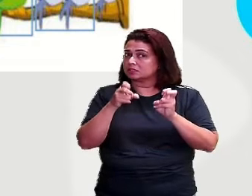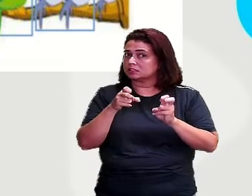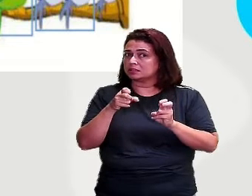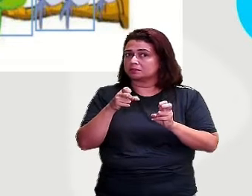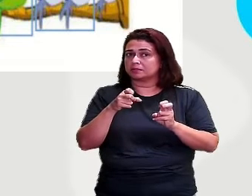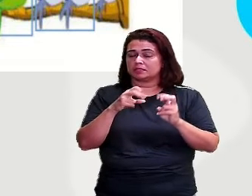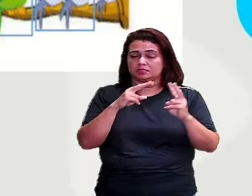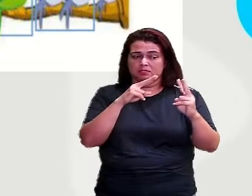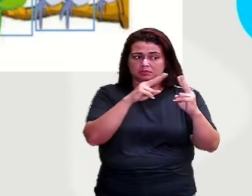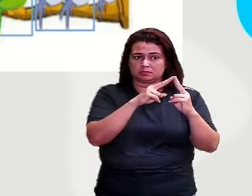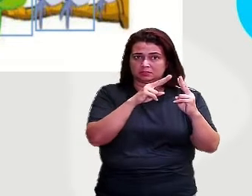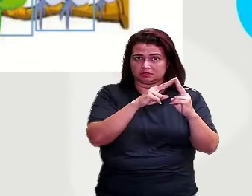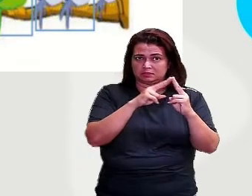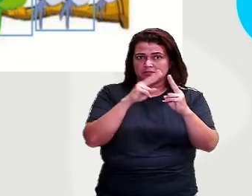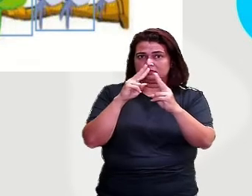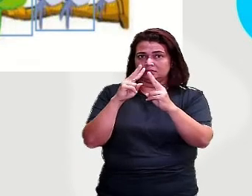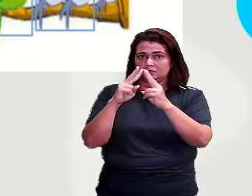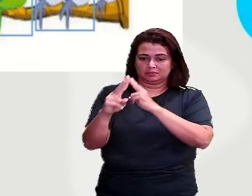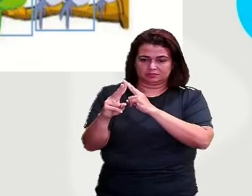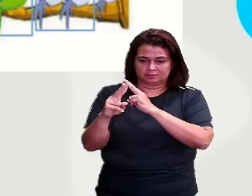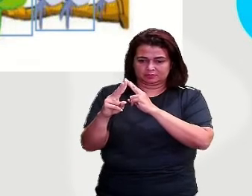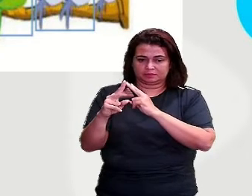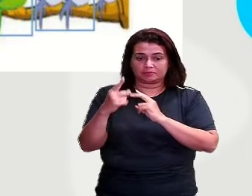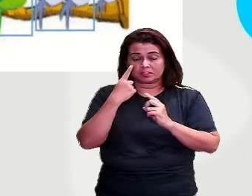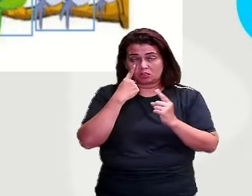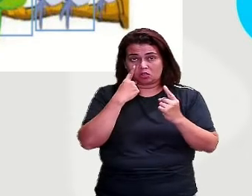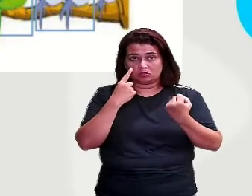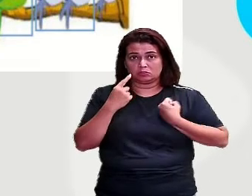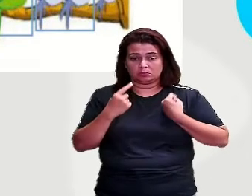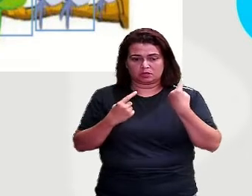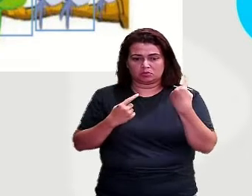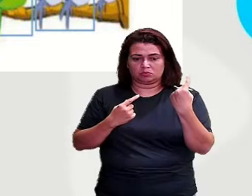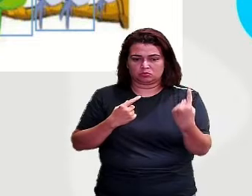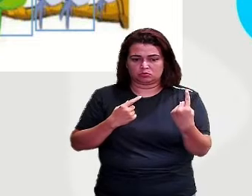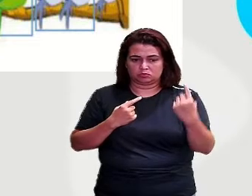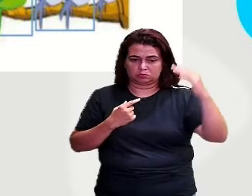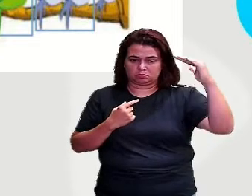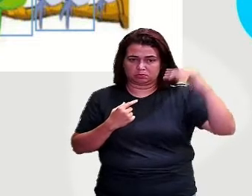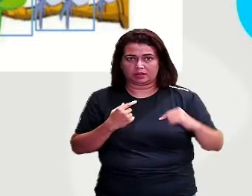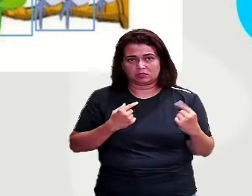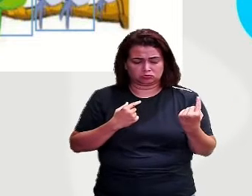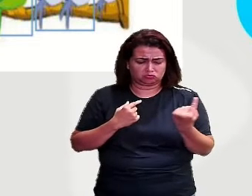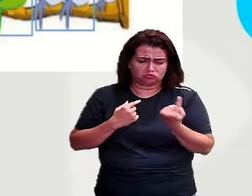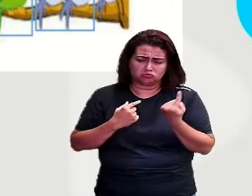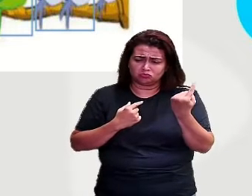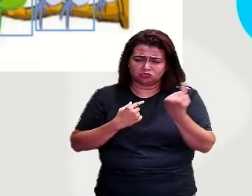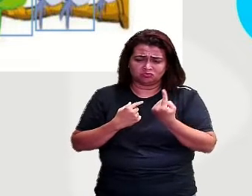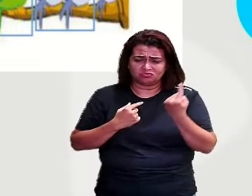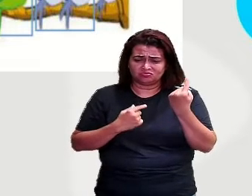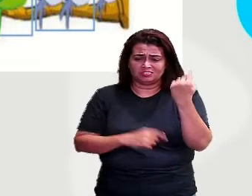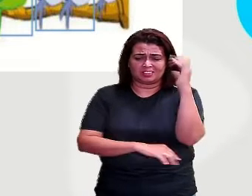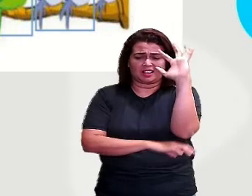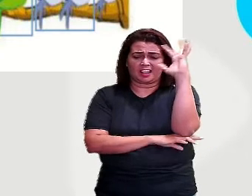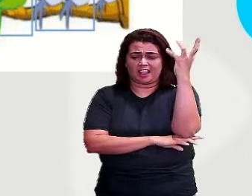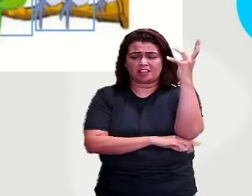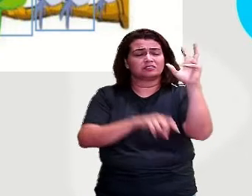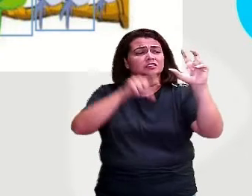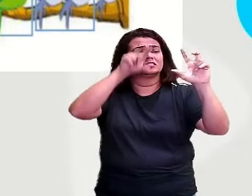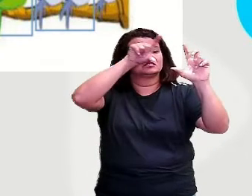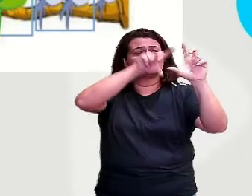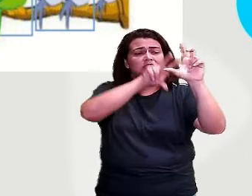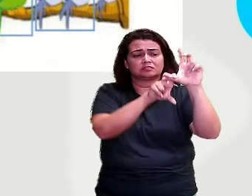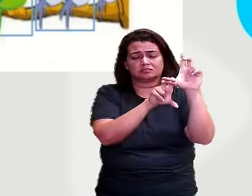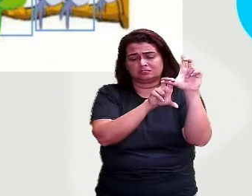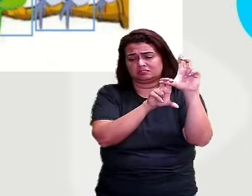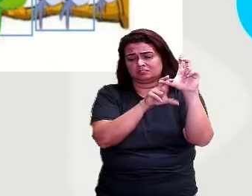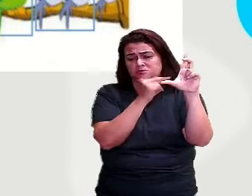é ímpar. Preste atenção comigo no número 1. Aqui embaixo, tá vendo que só tem um passarinho? E esse